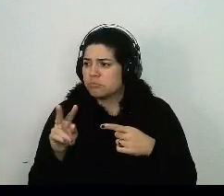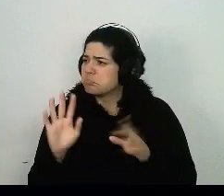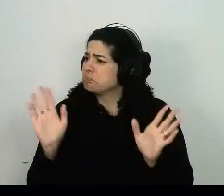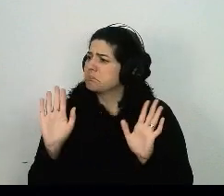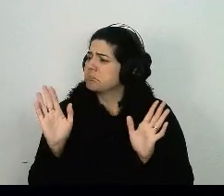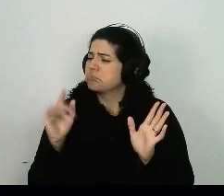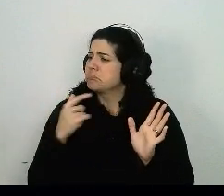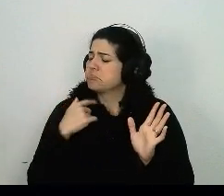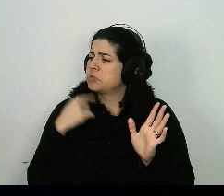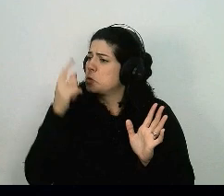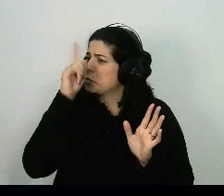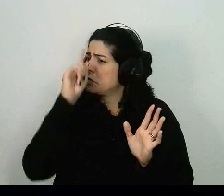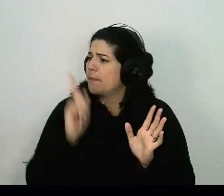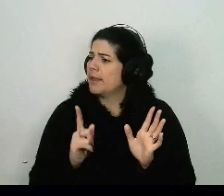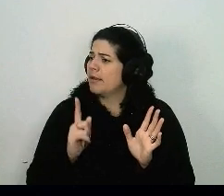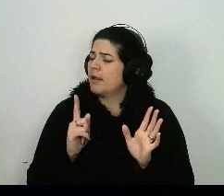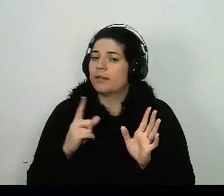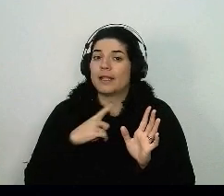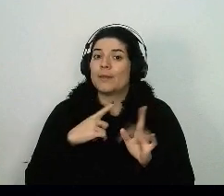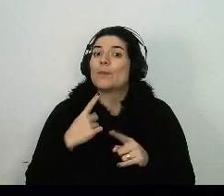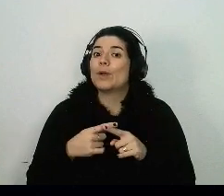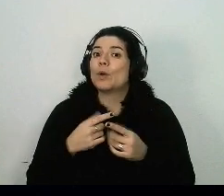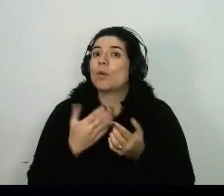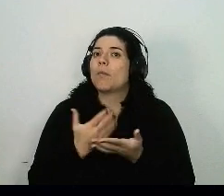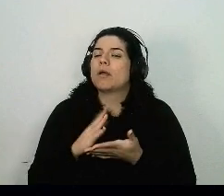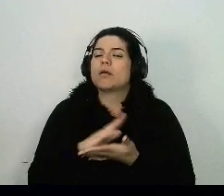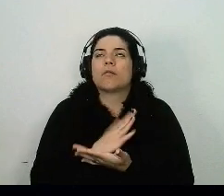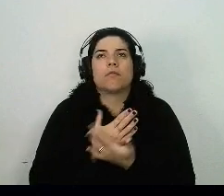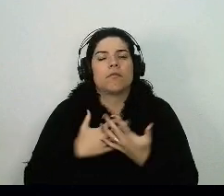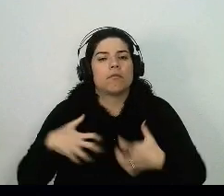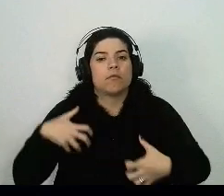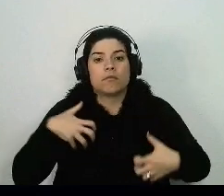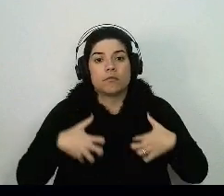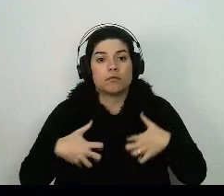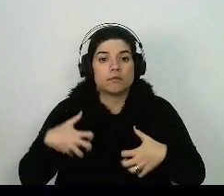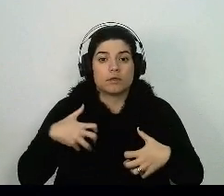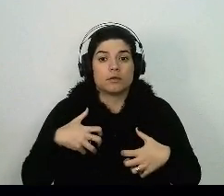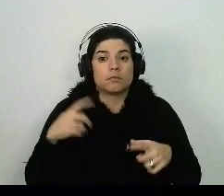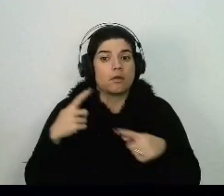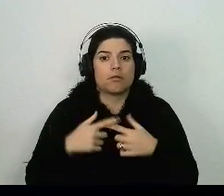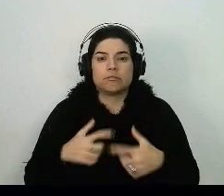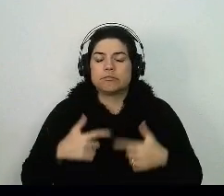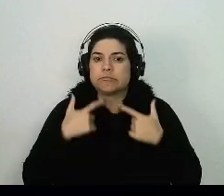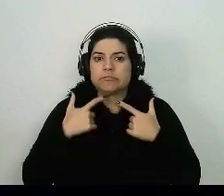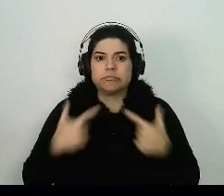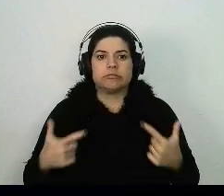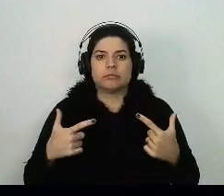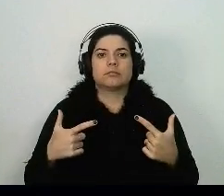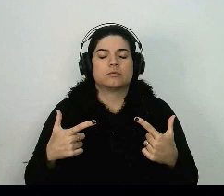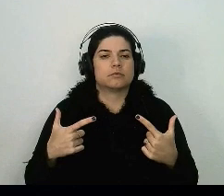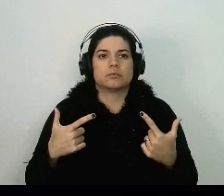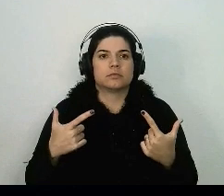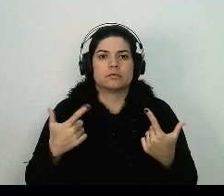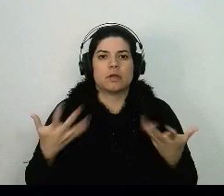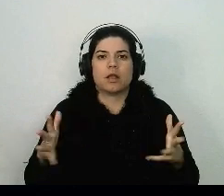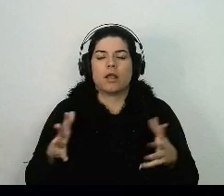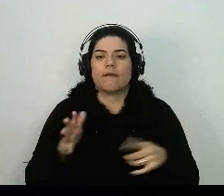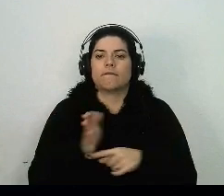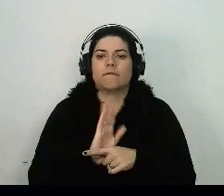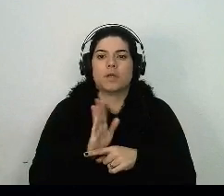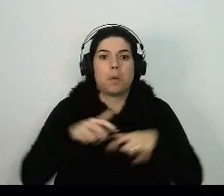existia, né? E eu começo a ficar entediado também, que fala assim, gente, chega, eu não aguento mais assistir, sei lá, filme de terror, não aguento mais,